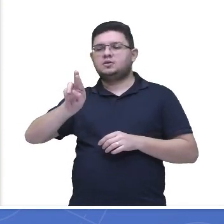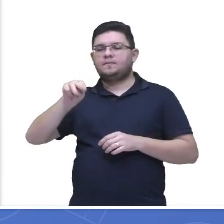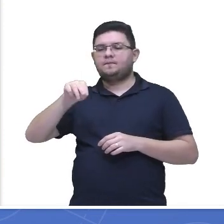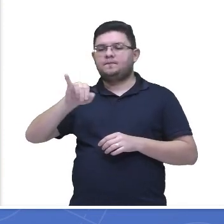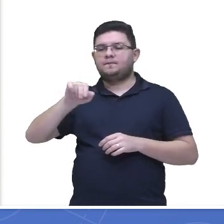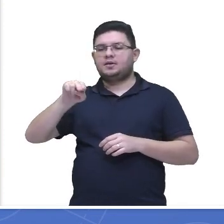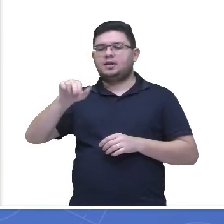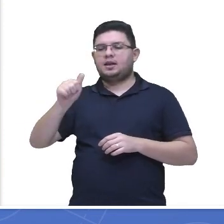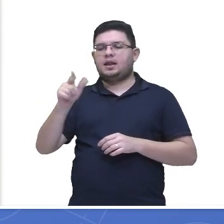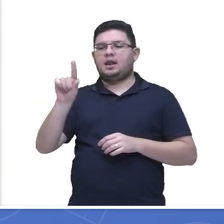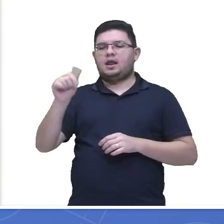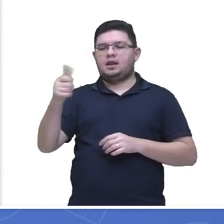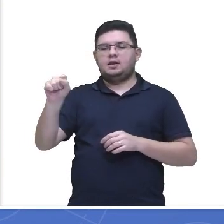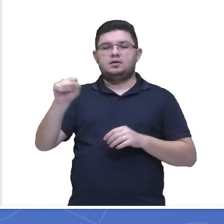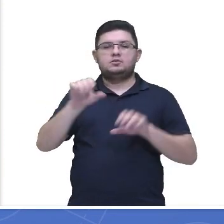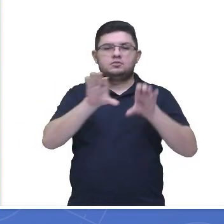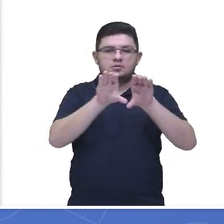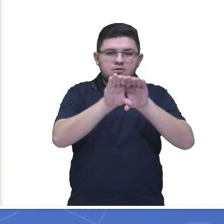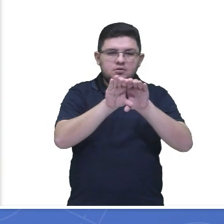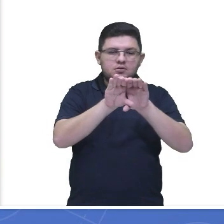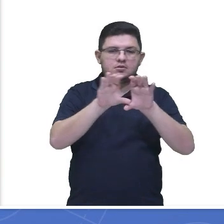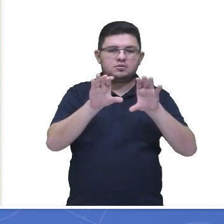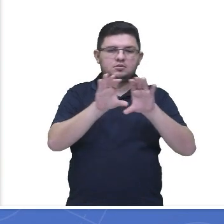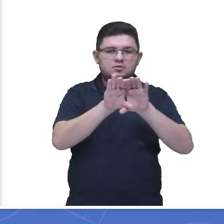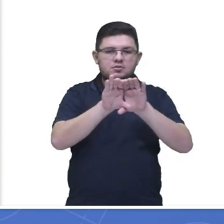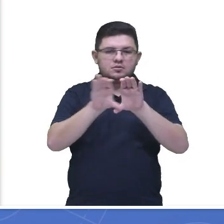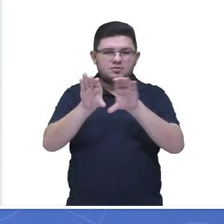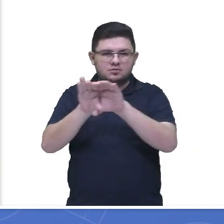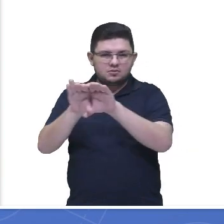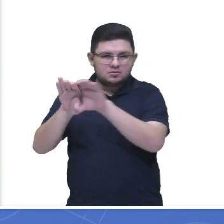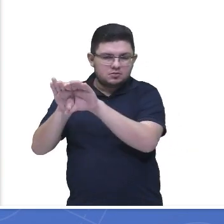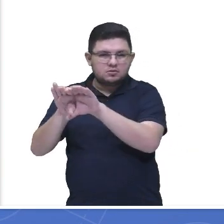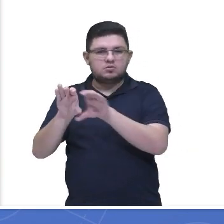ou condensadas ao